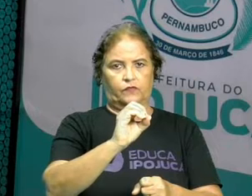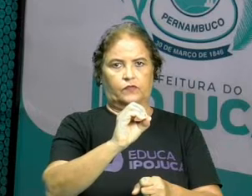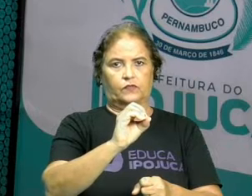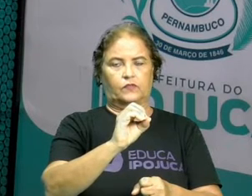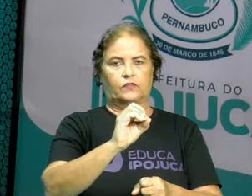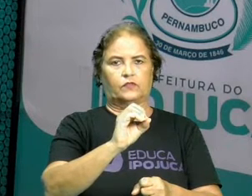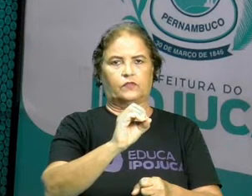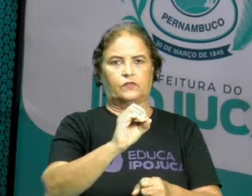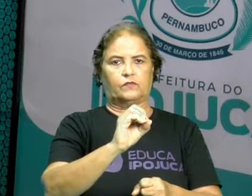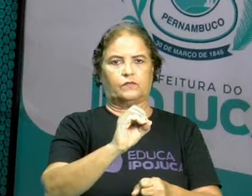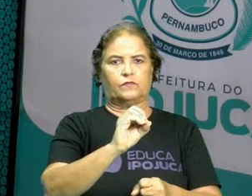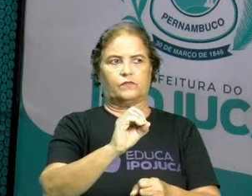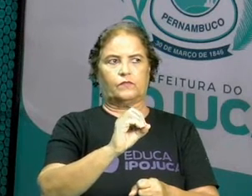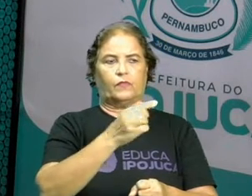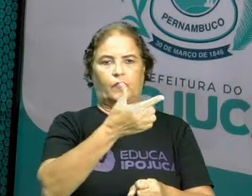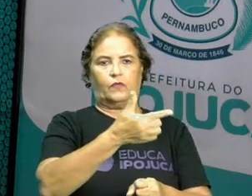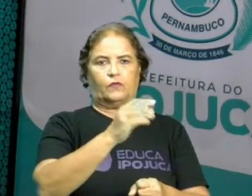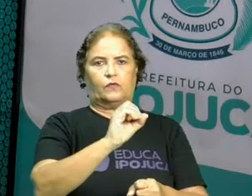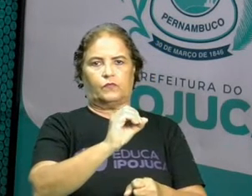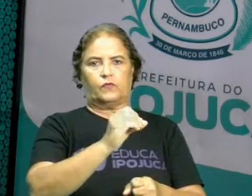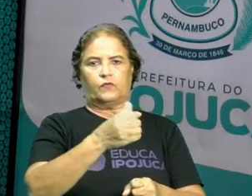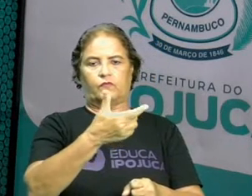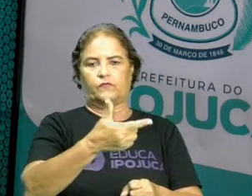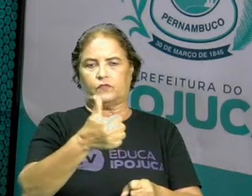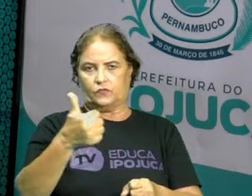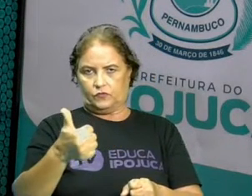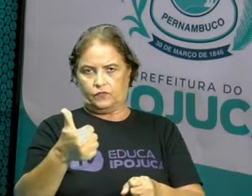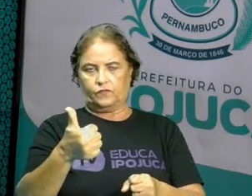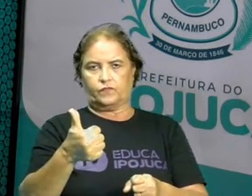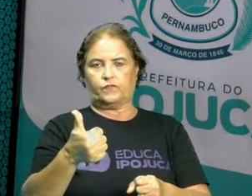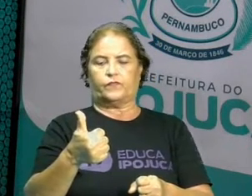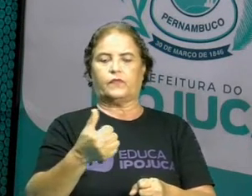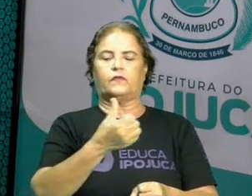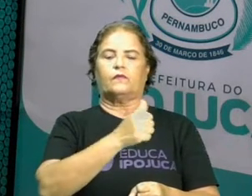2021, Ipojuca tinha aproximadamente